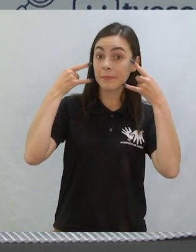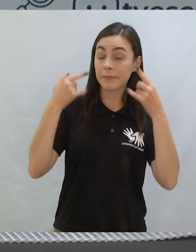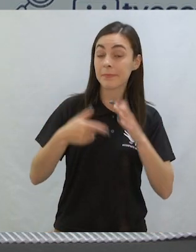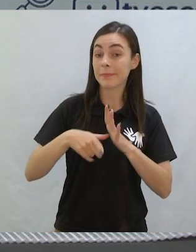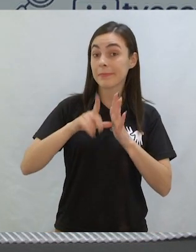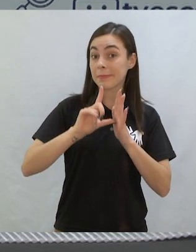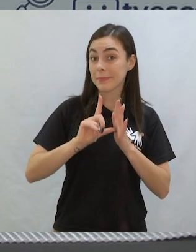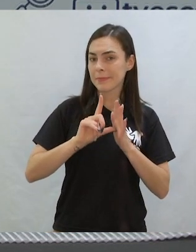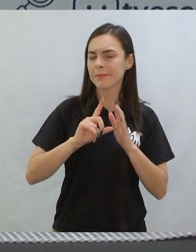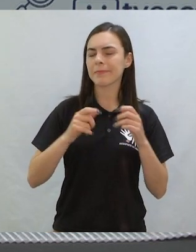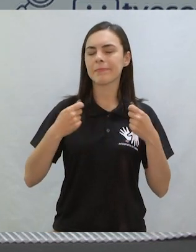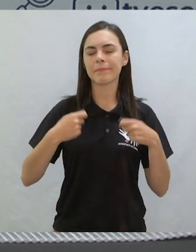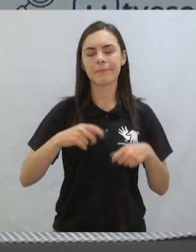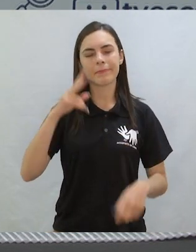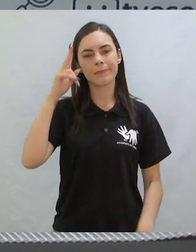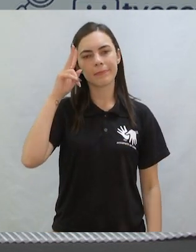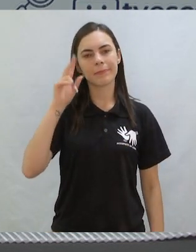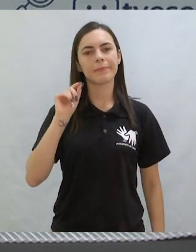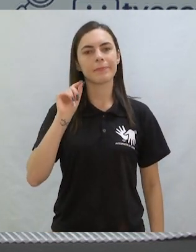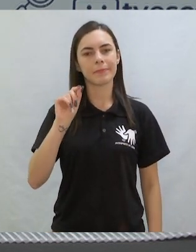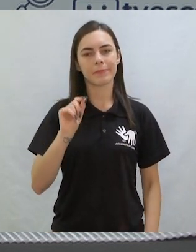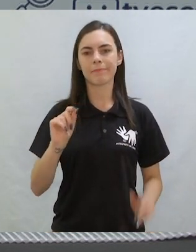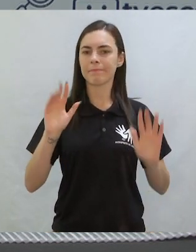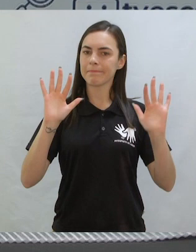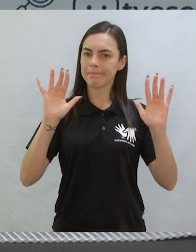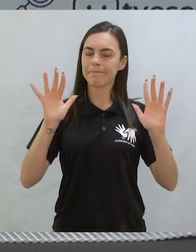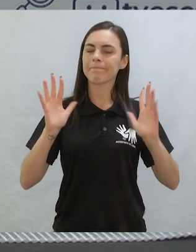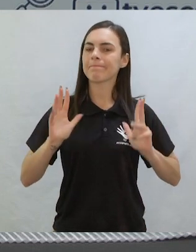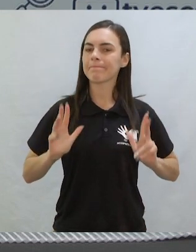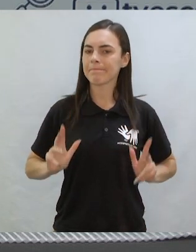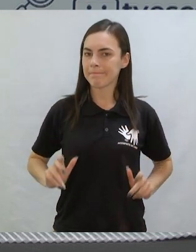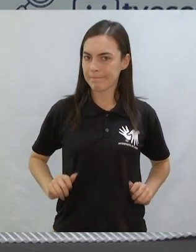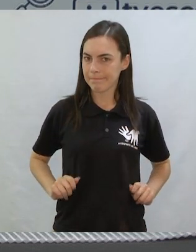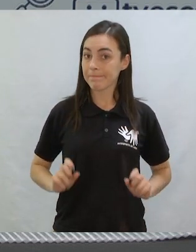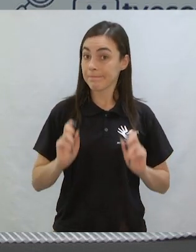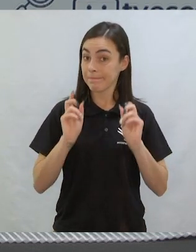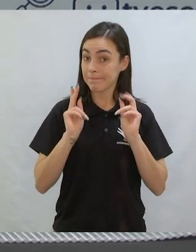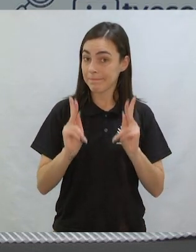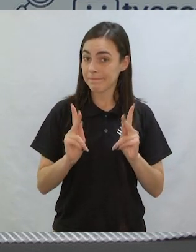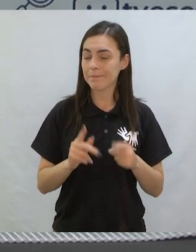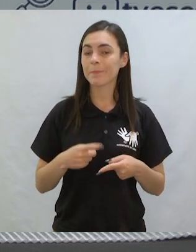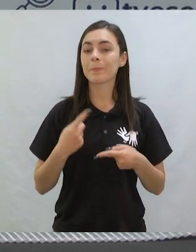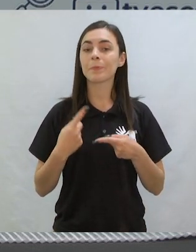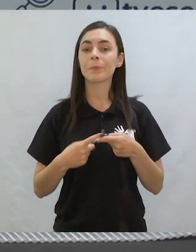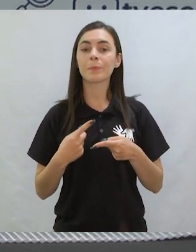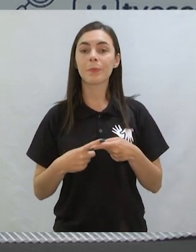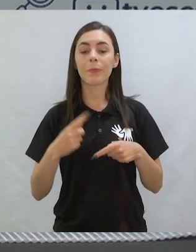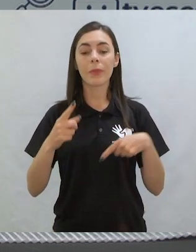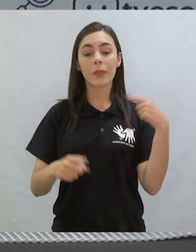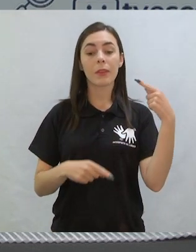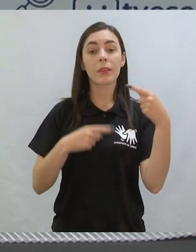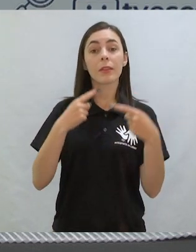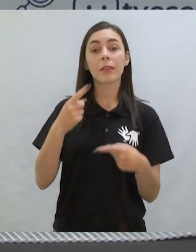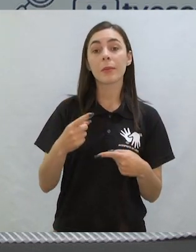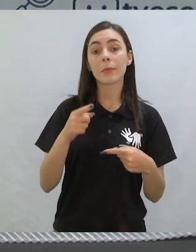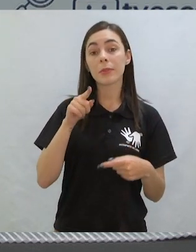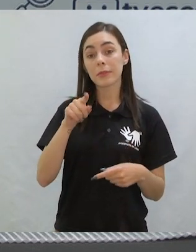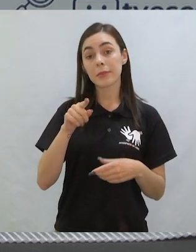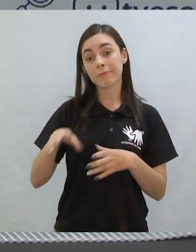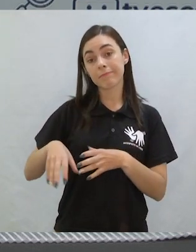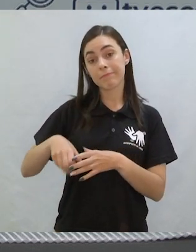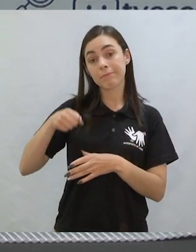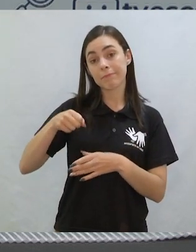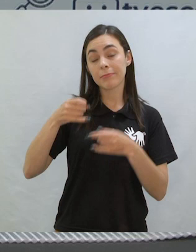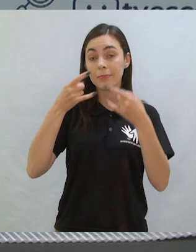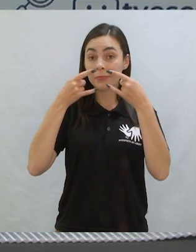a sua máscara, lembre que a gente sempre tem que higienizar as mãos, ok? Porque aí nós